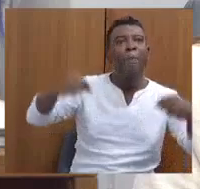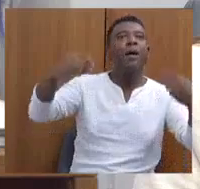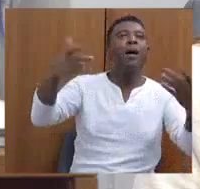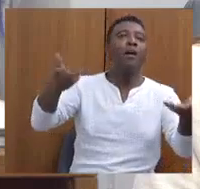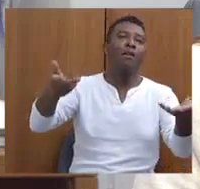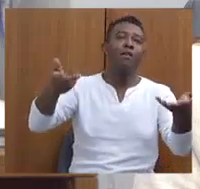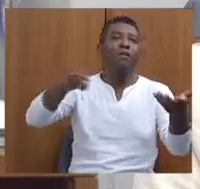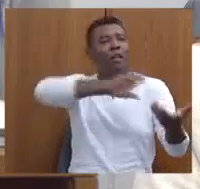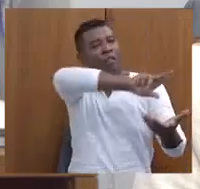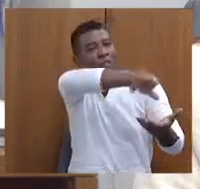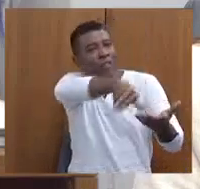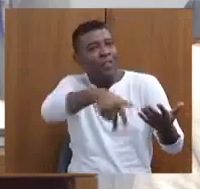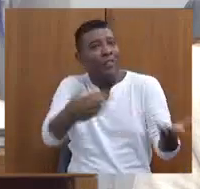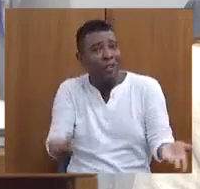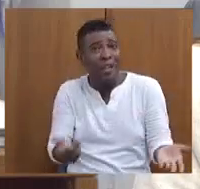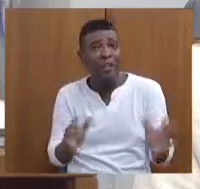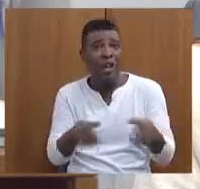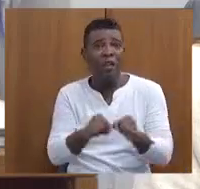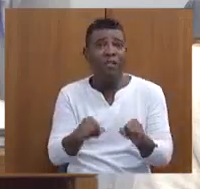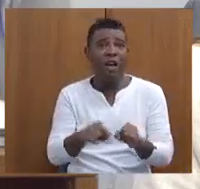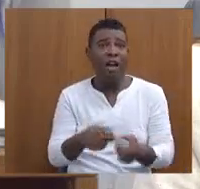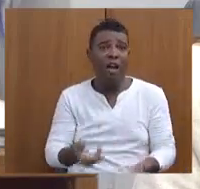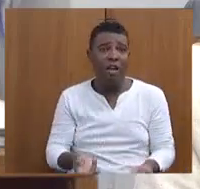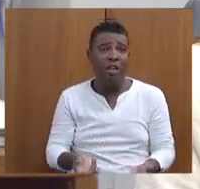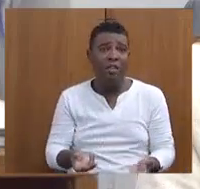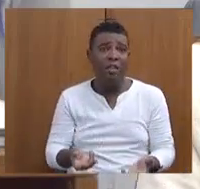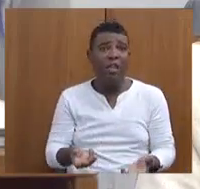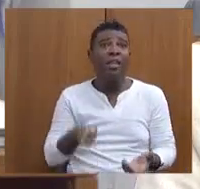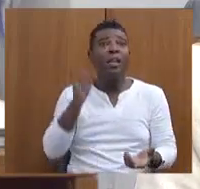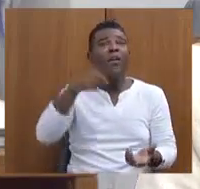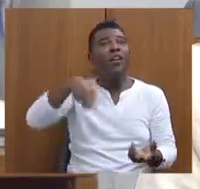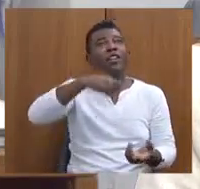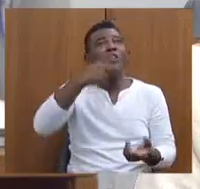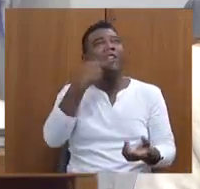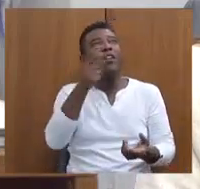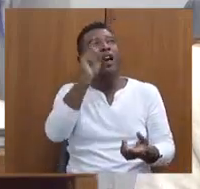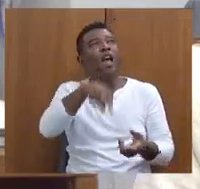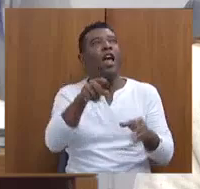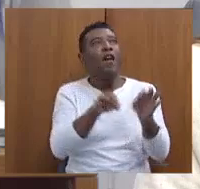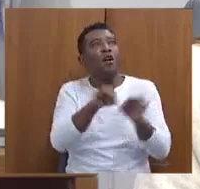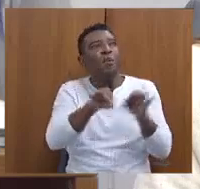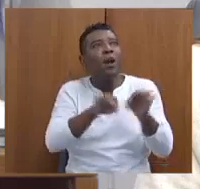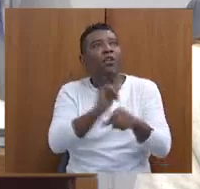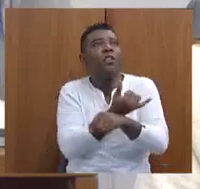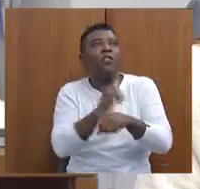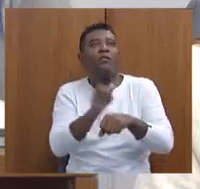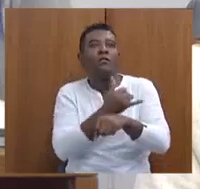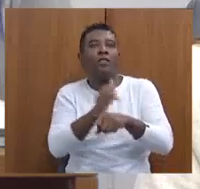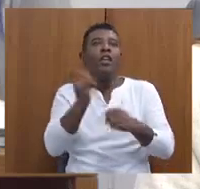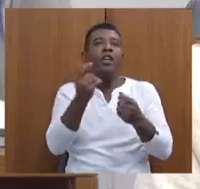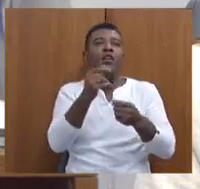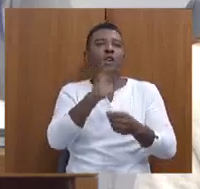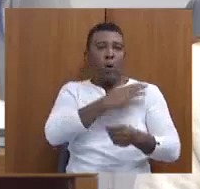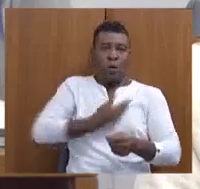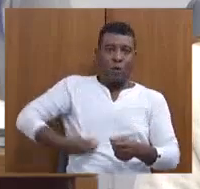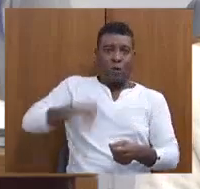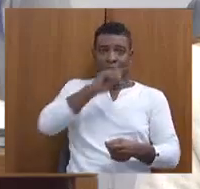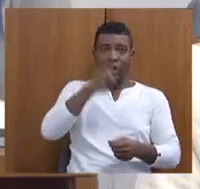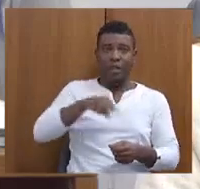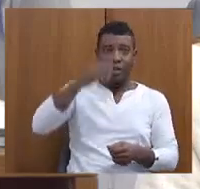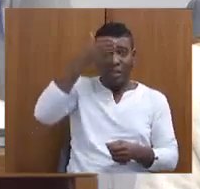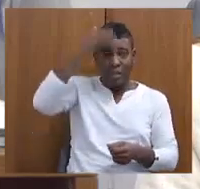que aí nós estamos falando de um plano estratégico do governo Zema Eles já avançaram em outros países o movimento